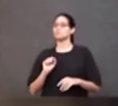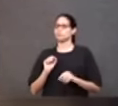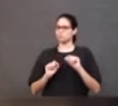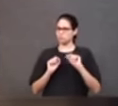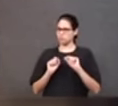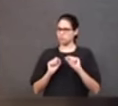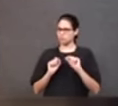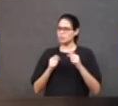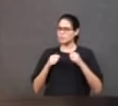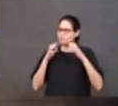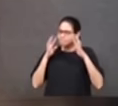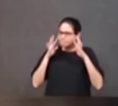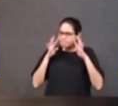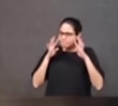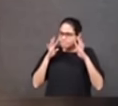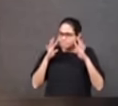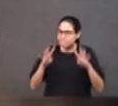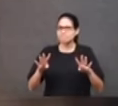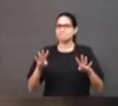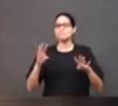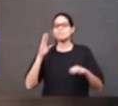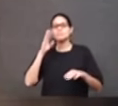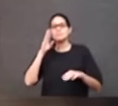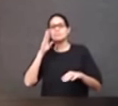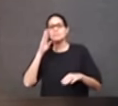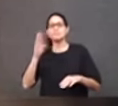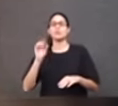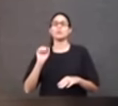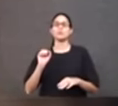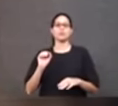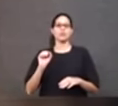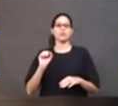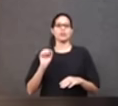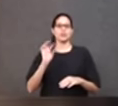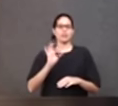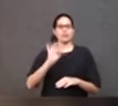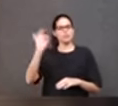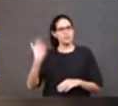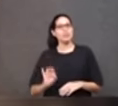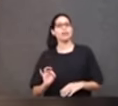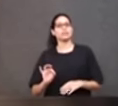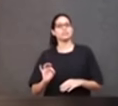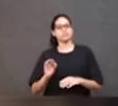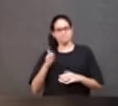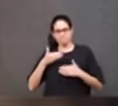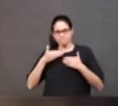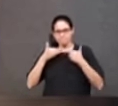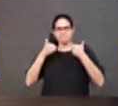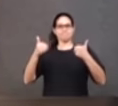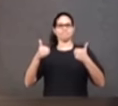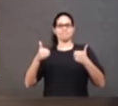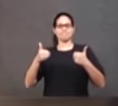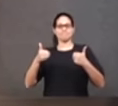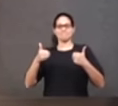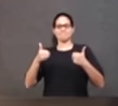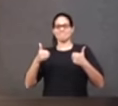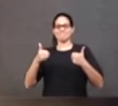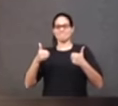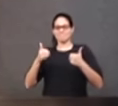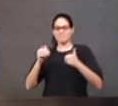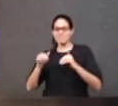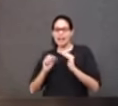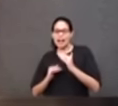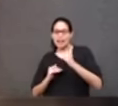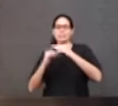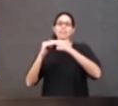maior atenção. A nossa taxa de conclusão, a nossa taxa de sucesso hoje, não ultrapassa